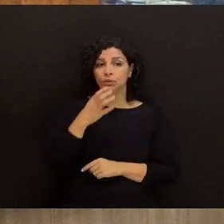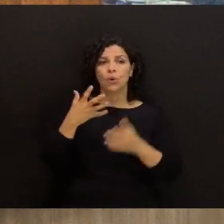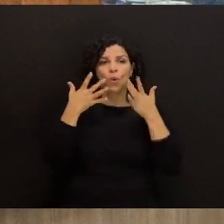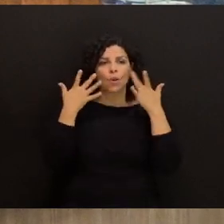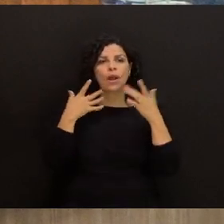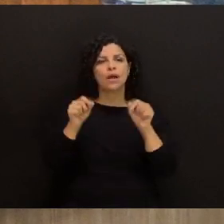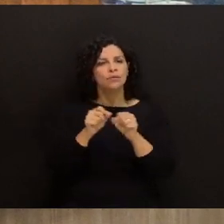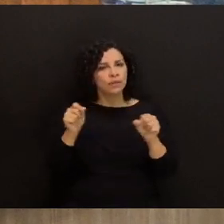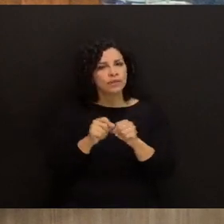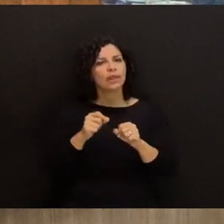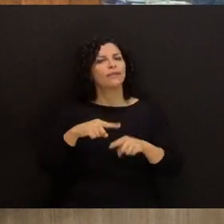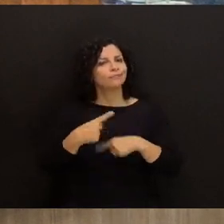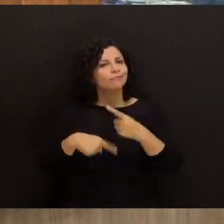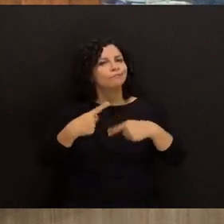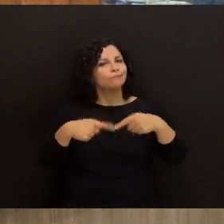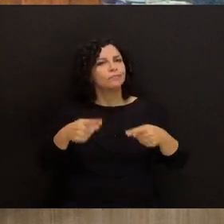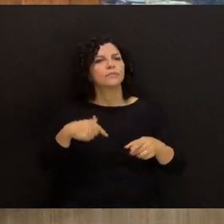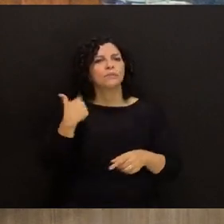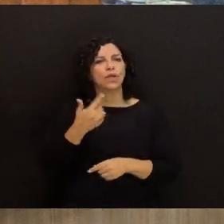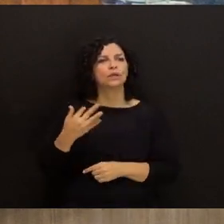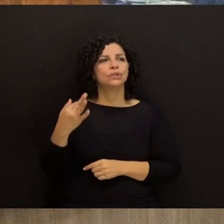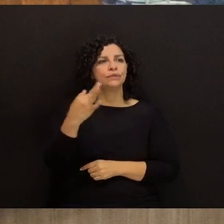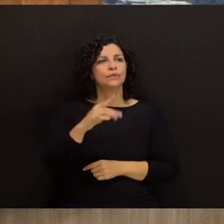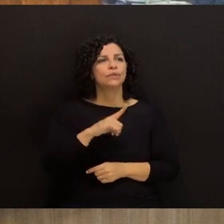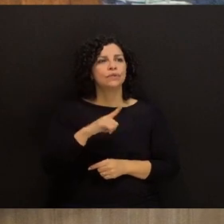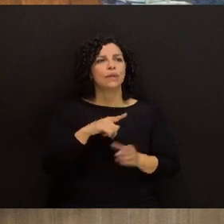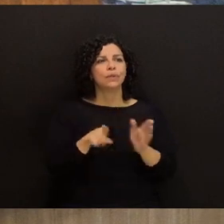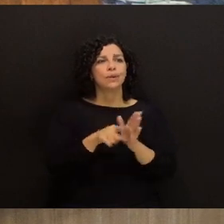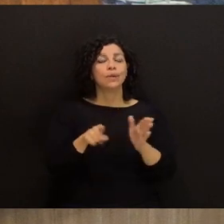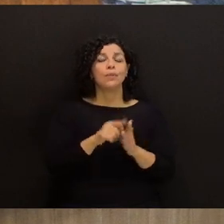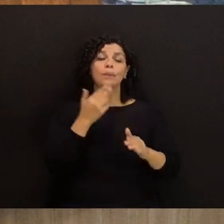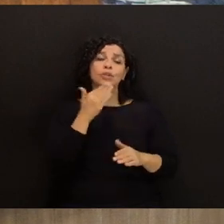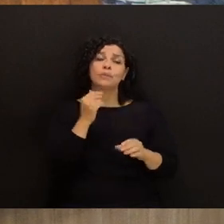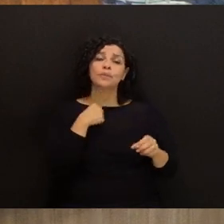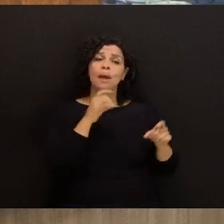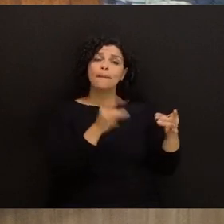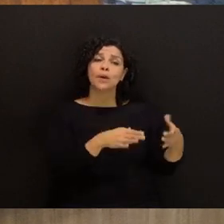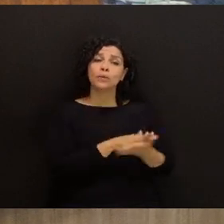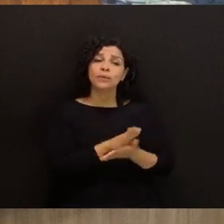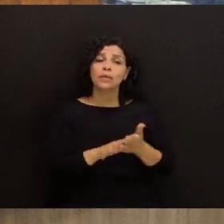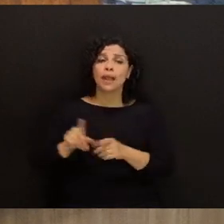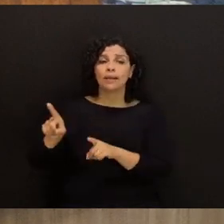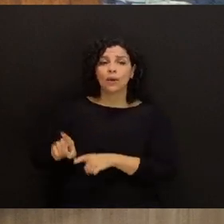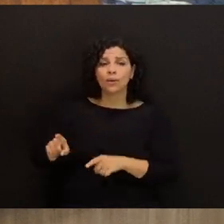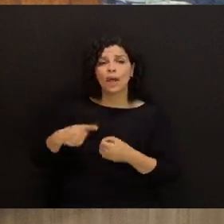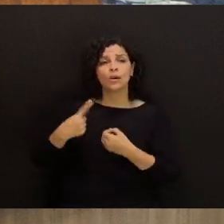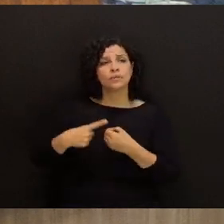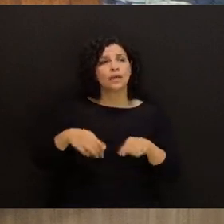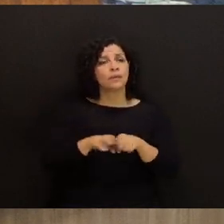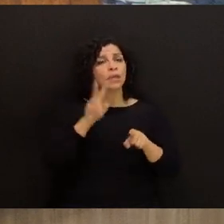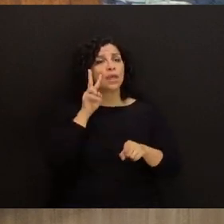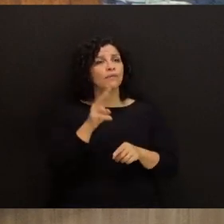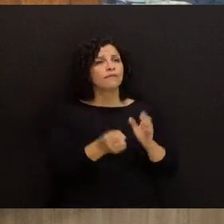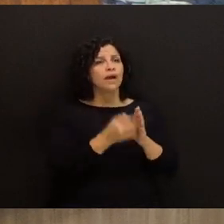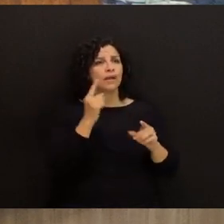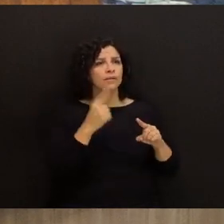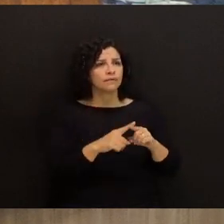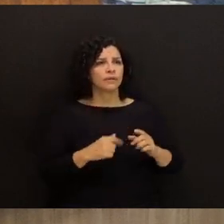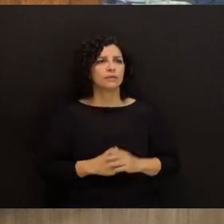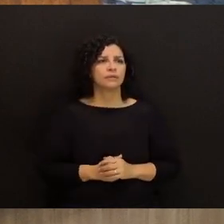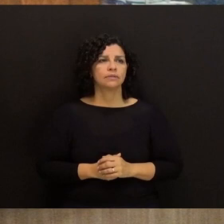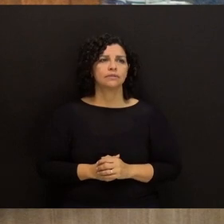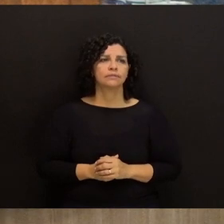procriando e vou ter que continuar pedindo placas para o pessoal não abandonar na área rural na área urbana como eu já fiz muitas vezes